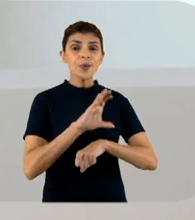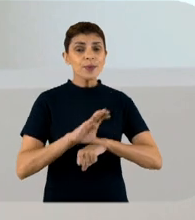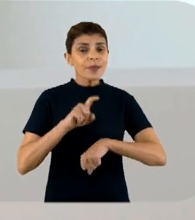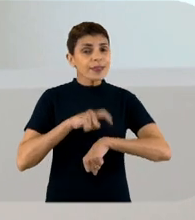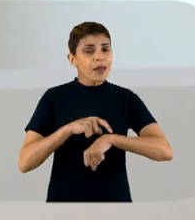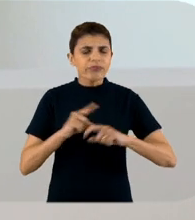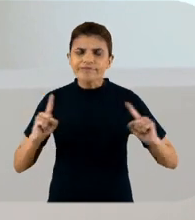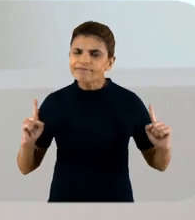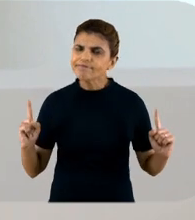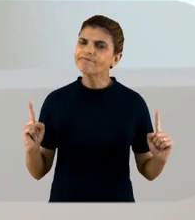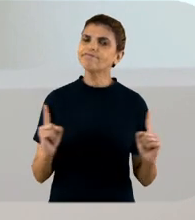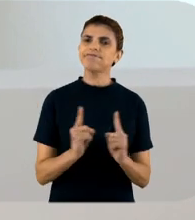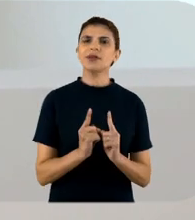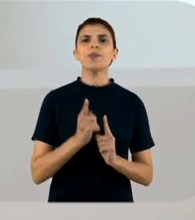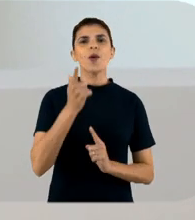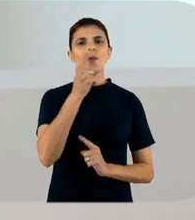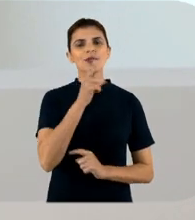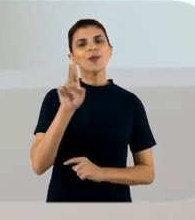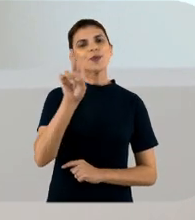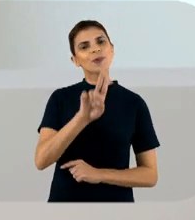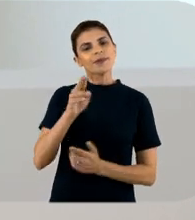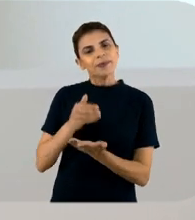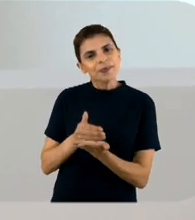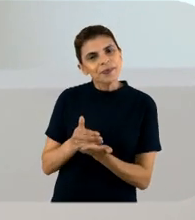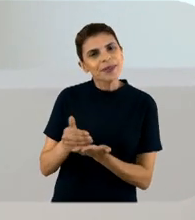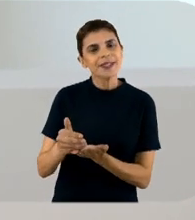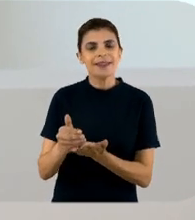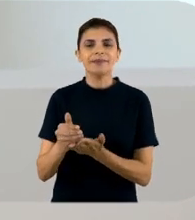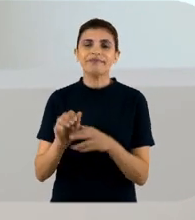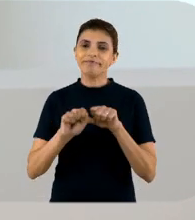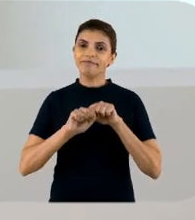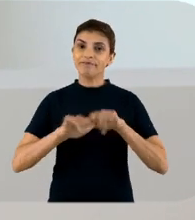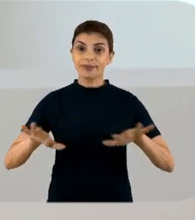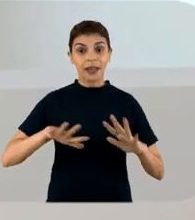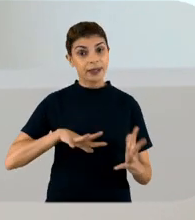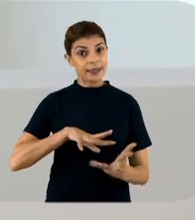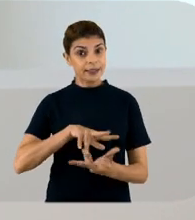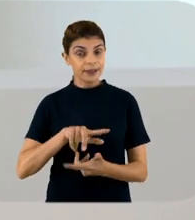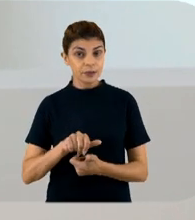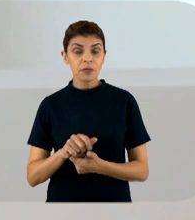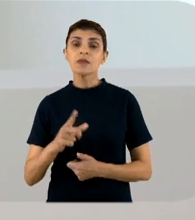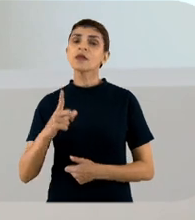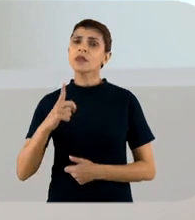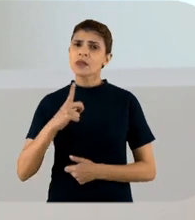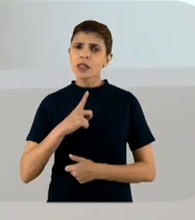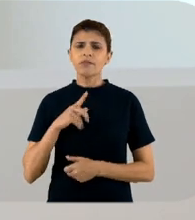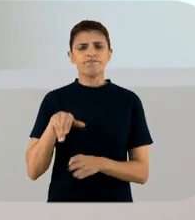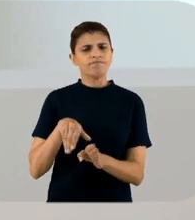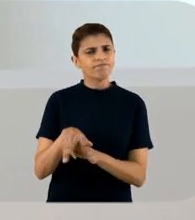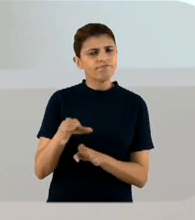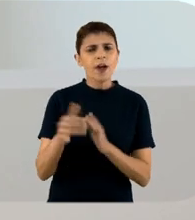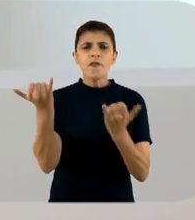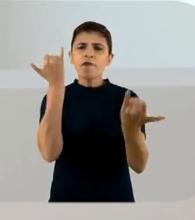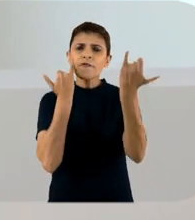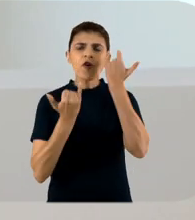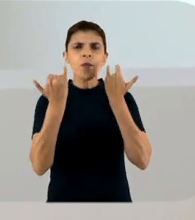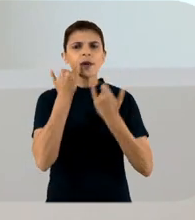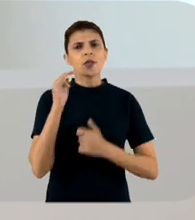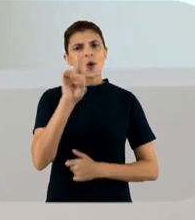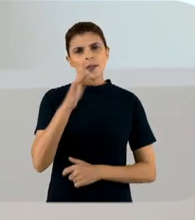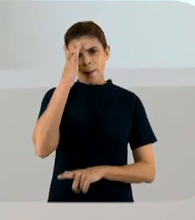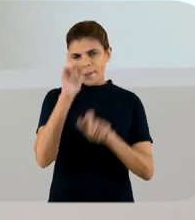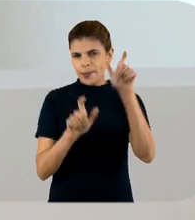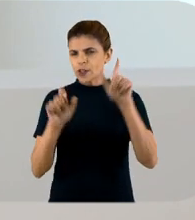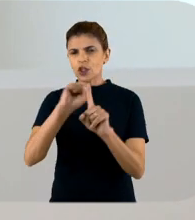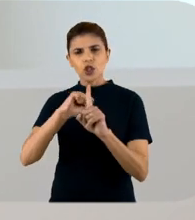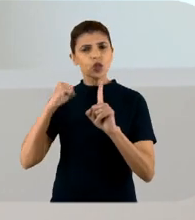realizado num curto espaço de tempo para ter uma utilidade ainda no início da curva epidêmica. E ele tem informações úteis para